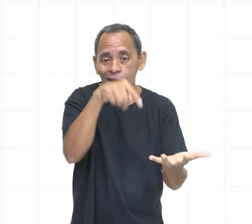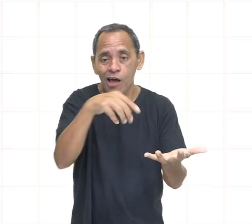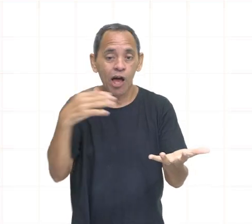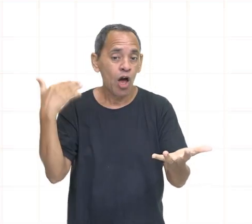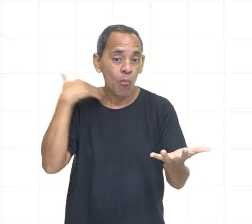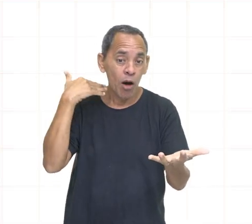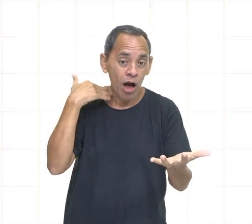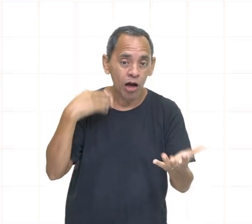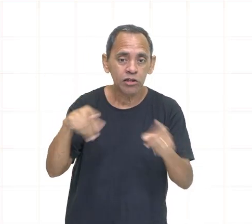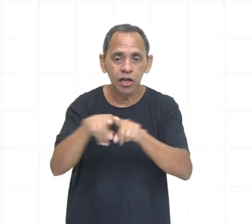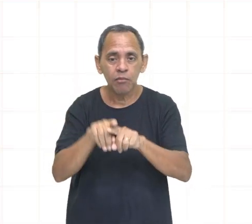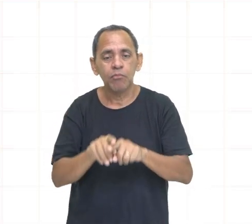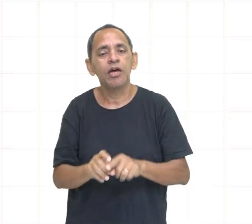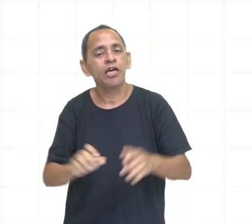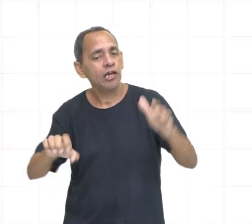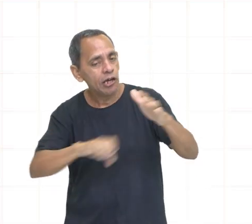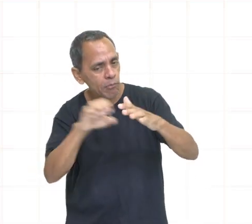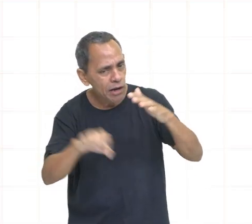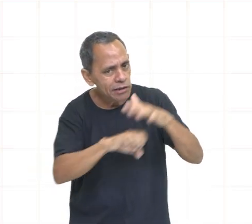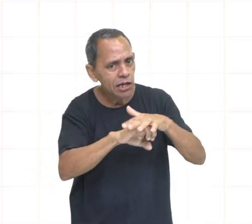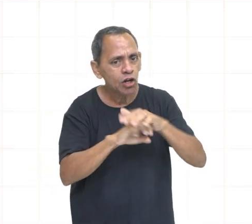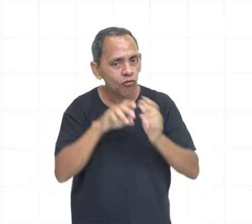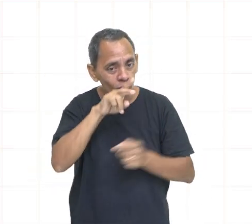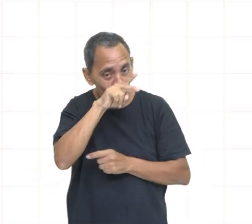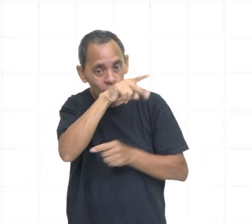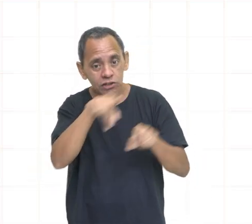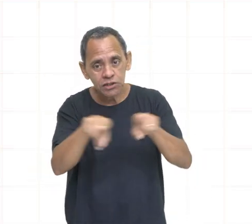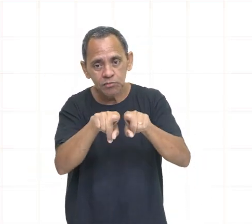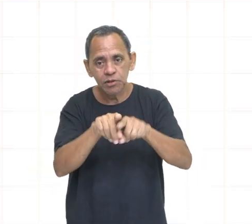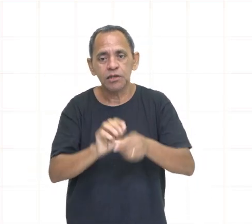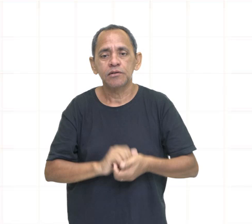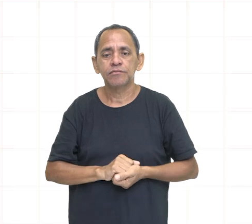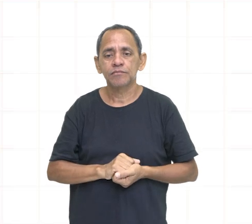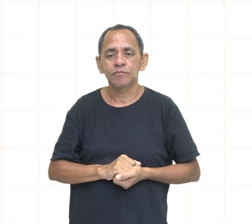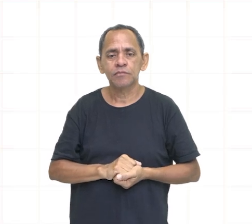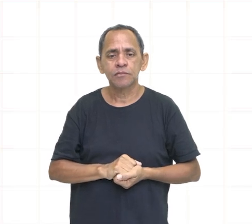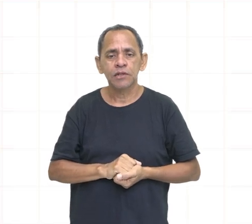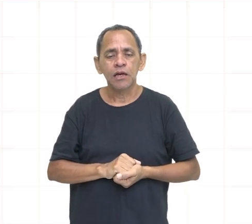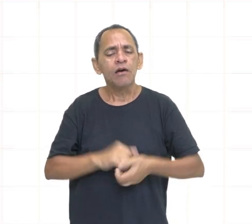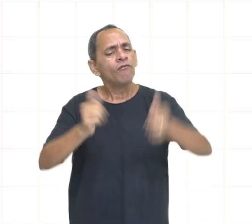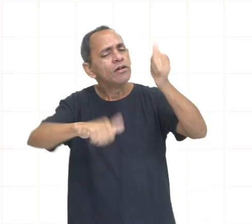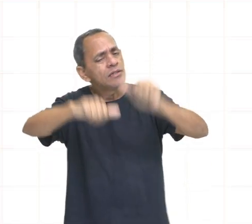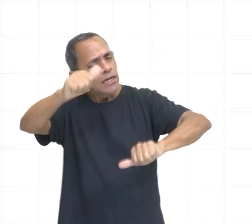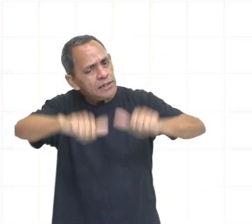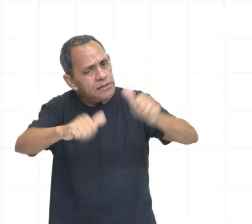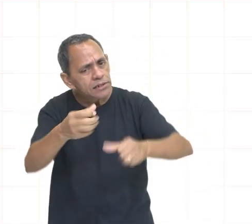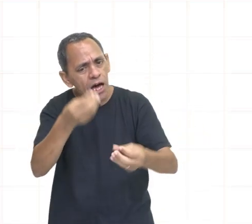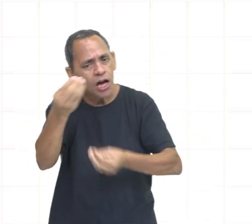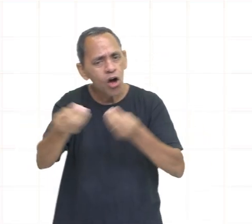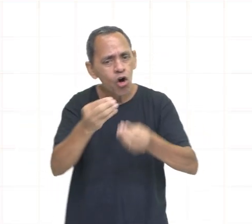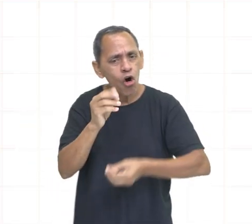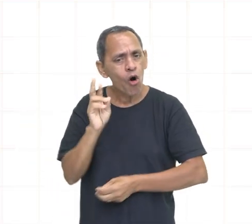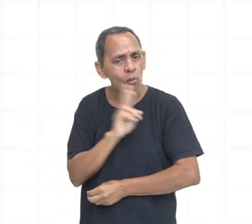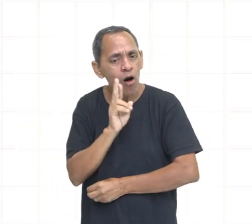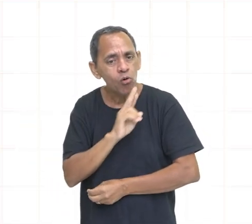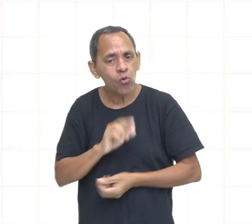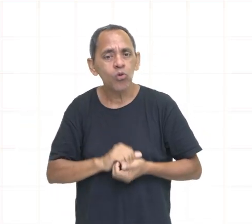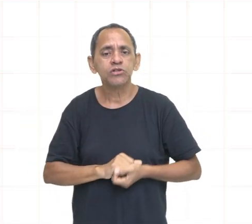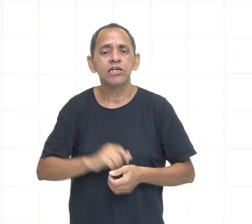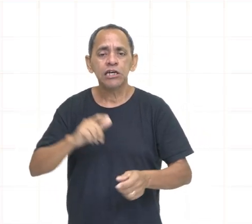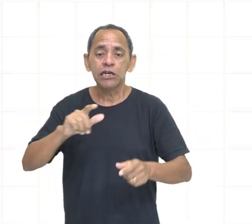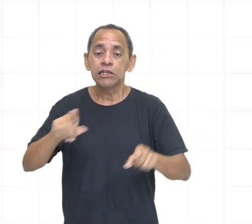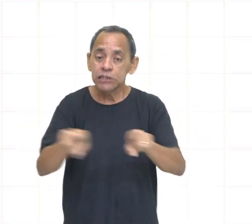grandes empresários. Isso aqui é interessante. Vamos analisar a situação da Rússia e do operariado.